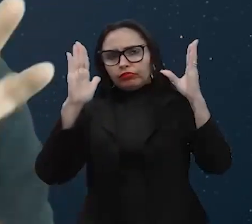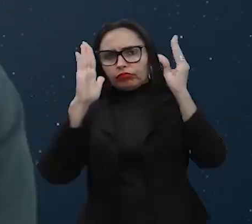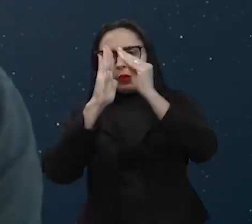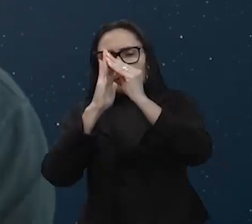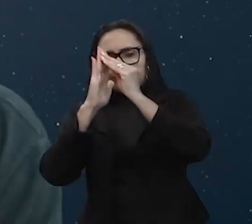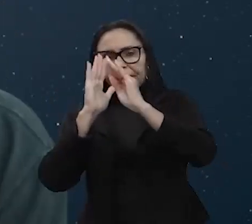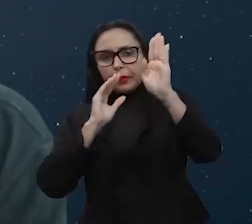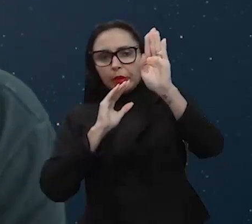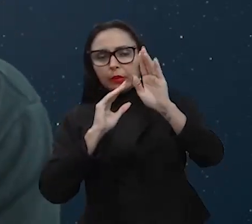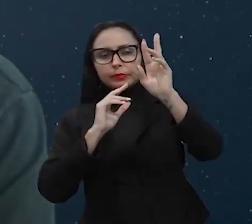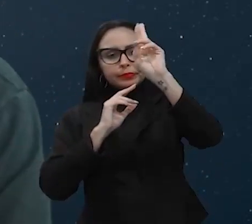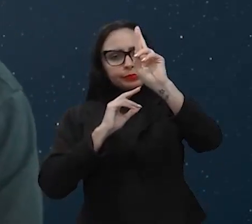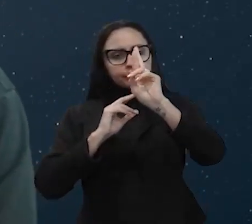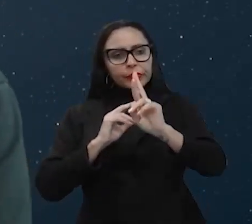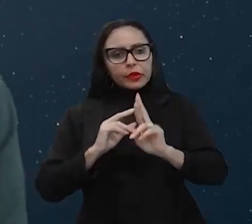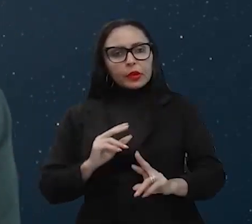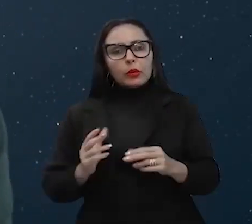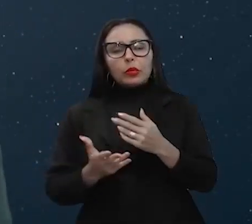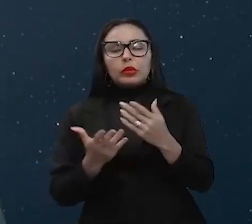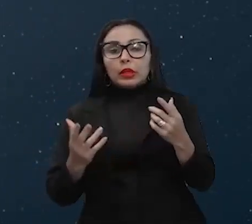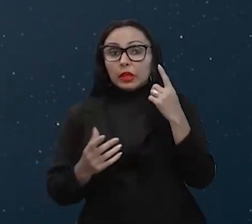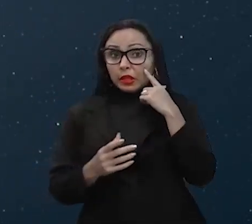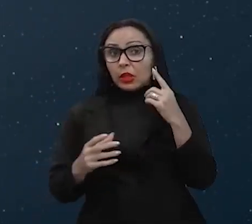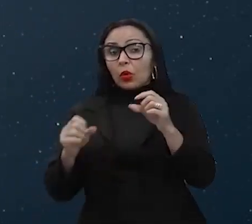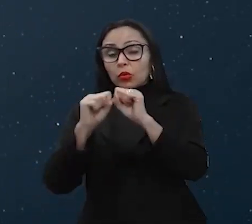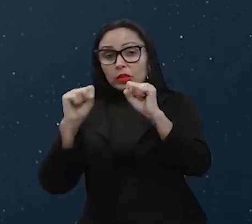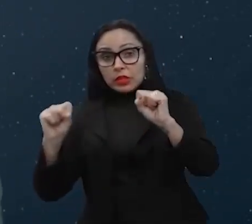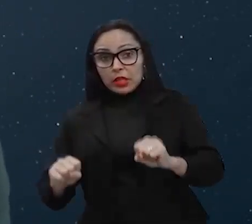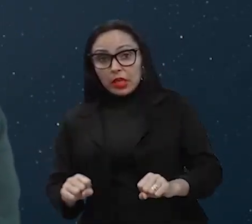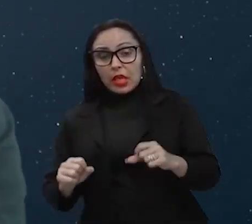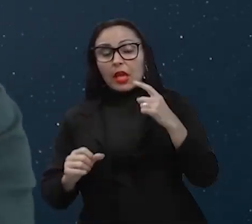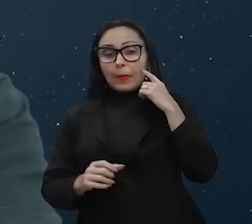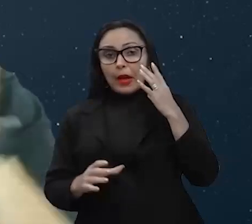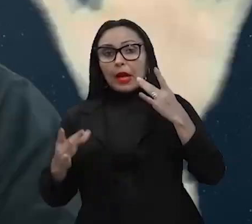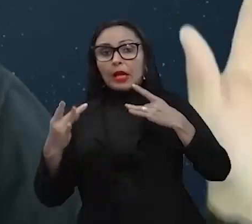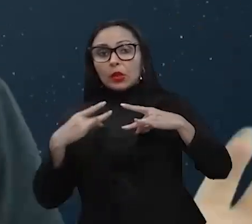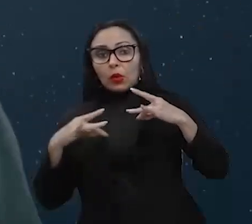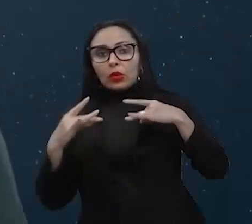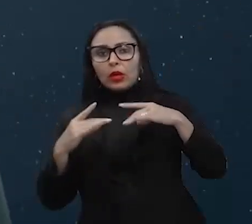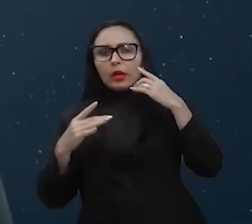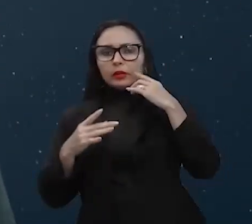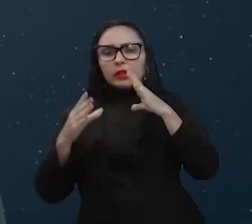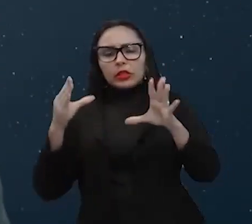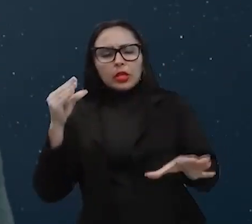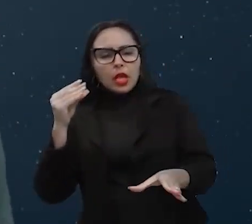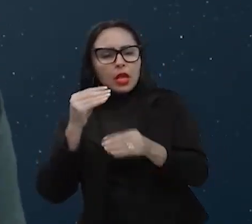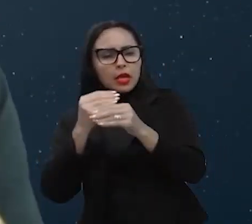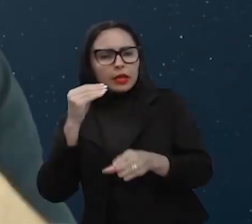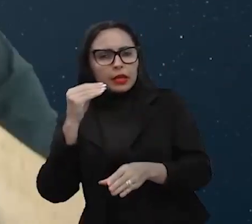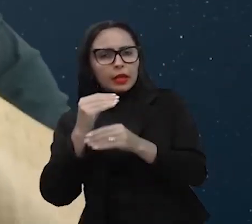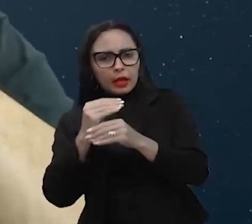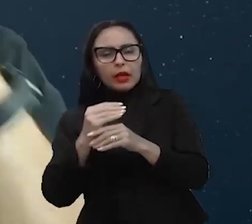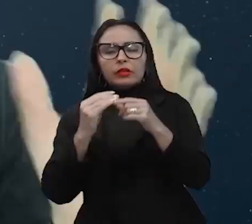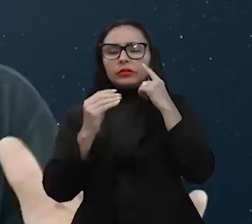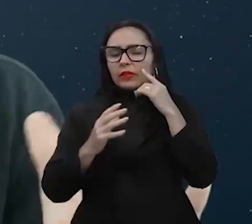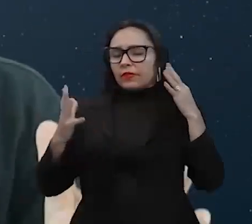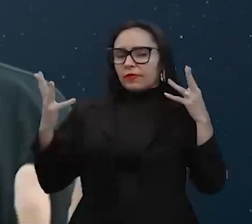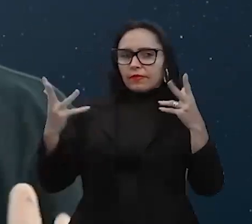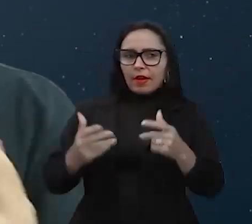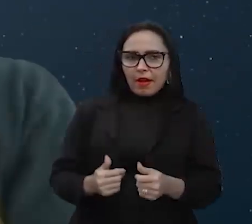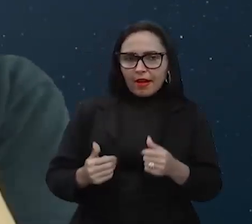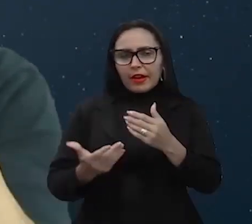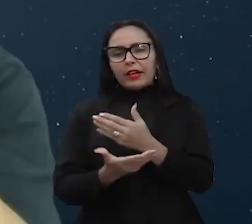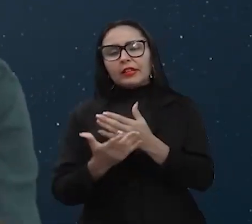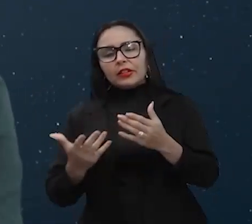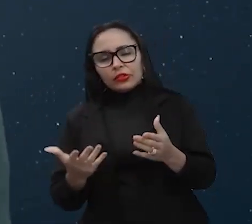aquela problemática. E olha, sistema endócrino dá para a gente encaixar num monte de problemas. Dá para a gente encaixar em muita coisa